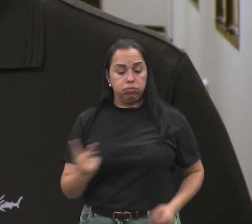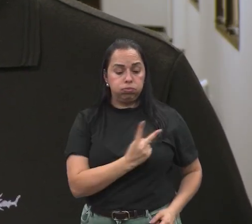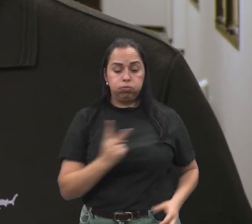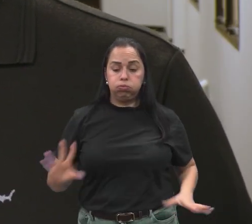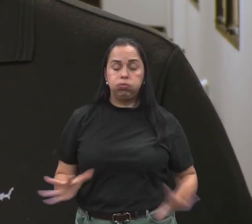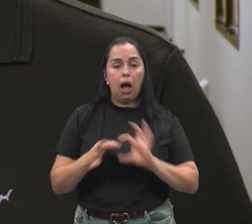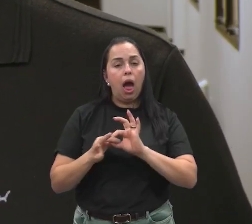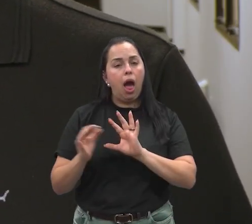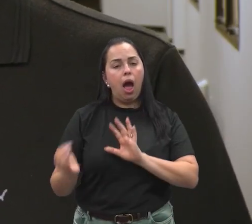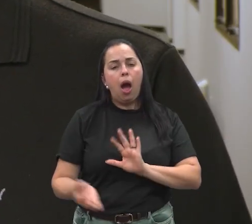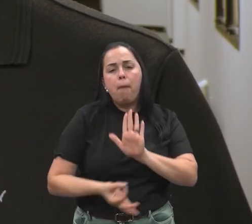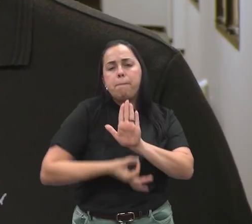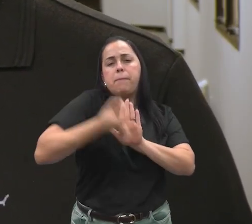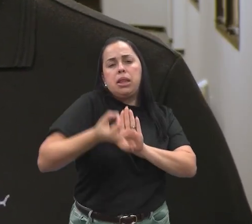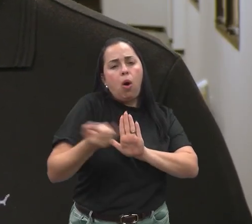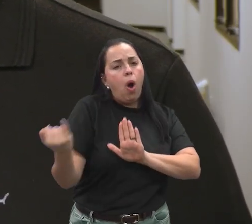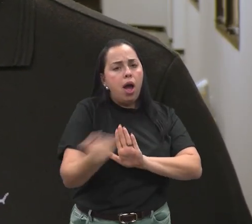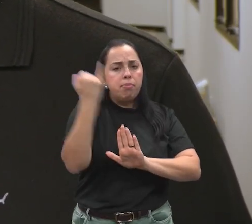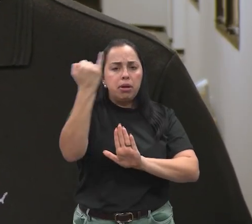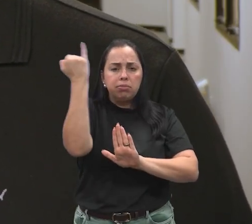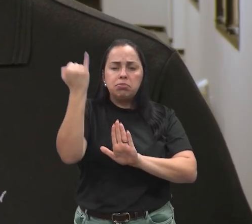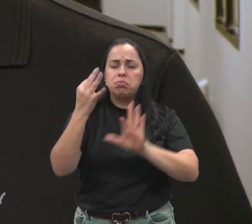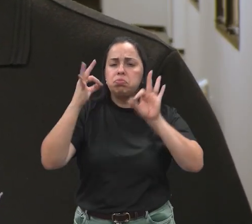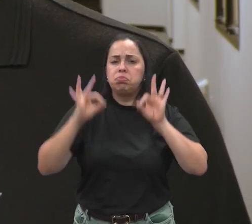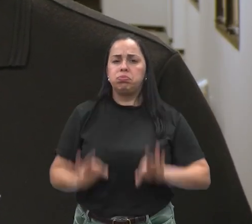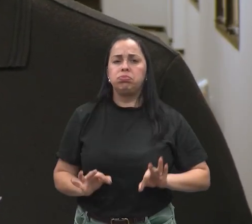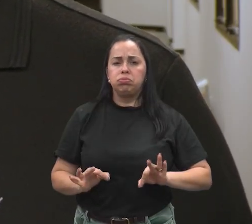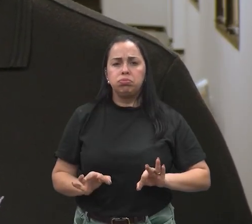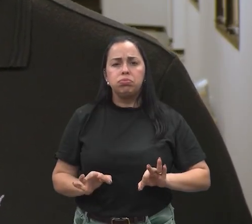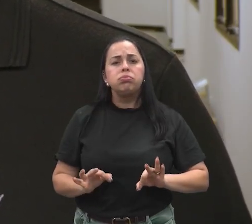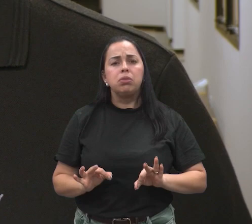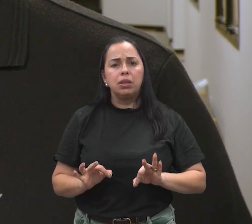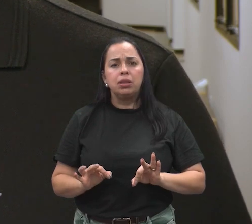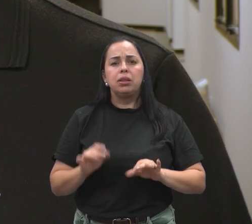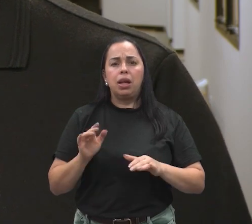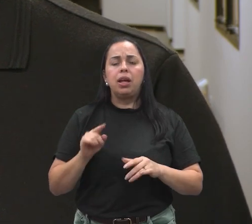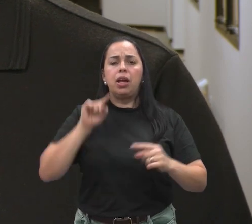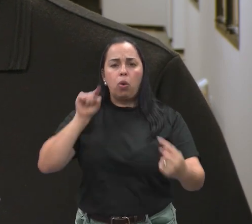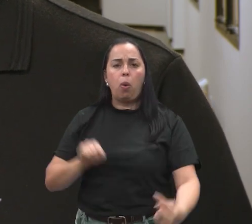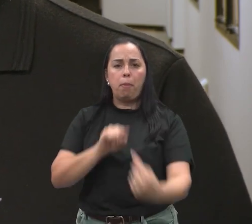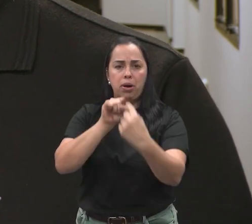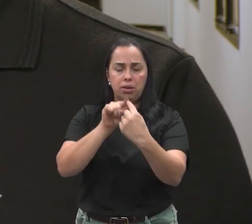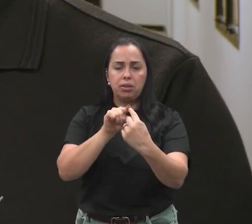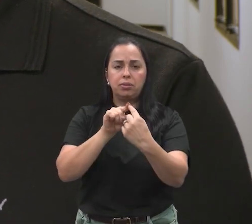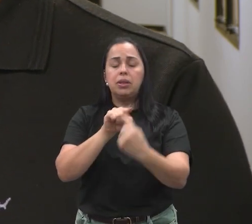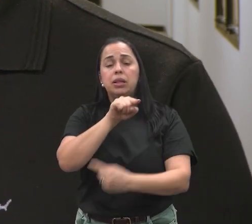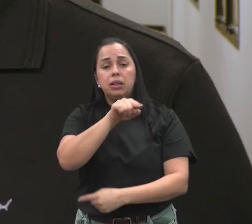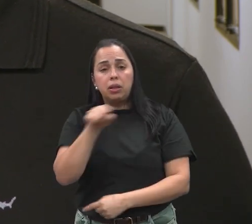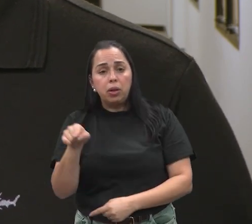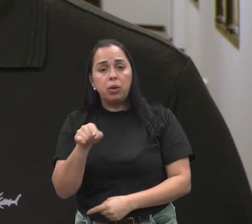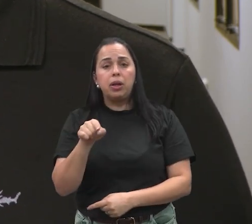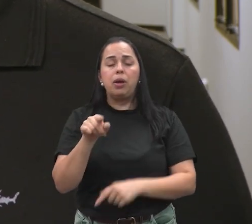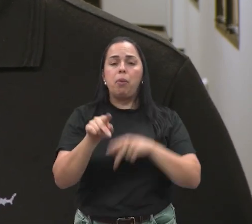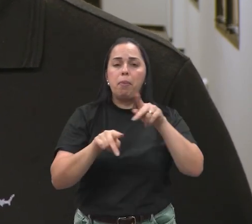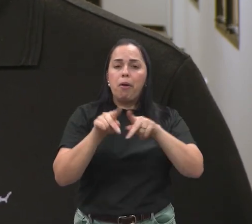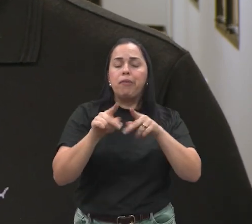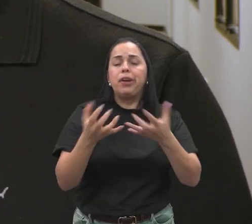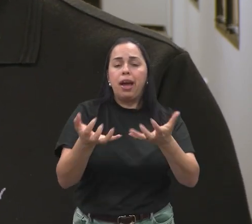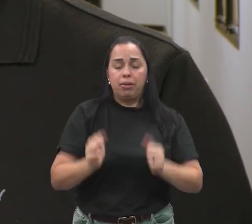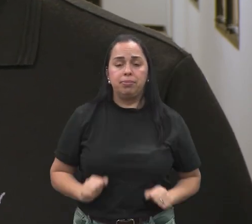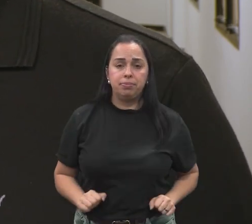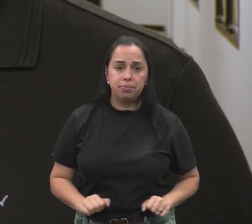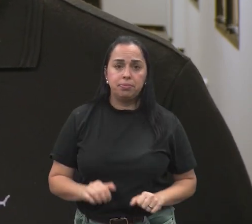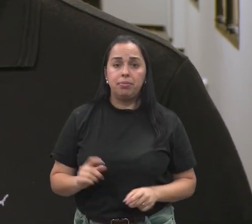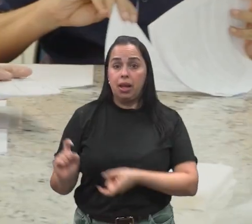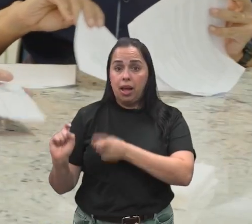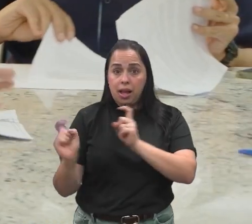essas duas, que tem esse papel importante de estar fazendo esse parecer que vai de muito encontro com aquilo que a população espera dos